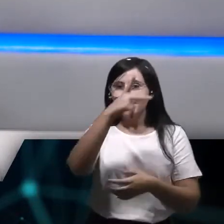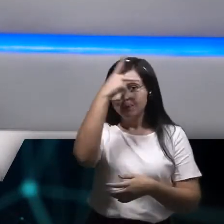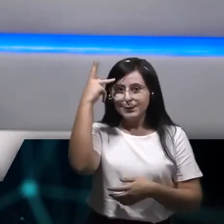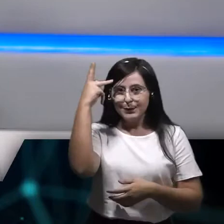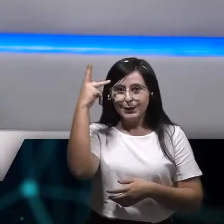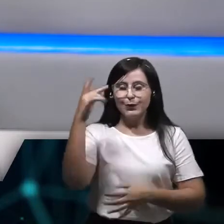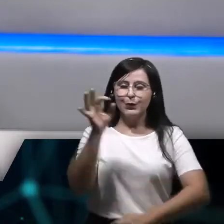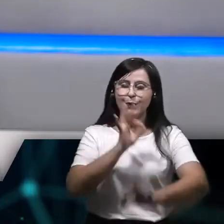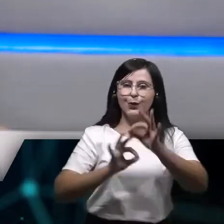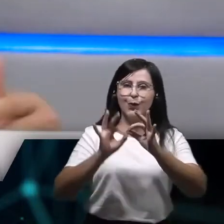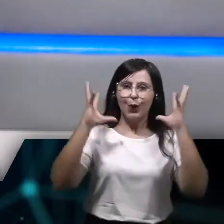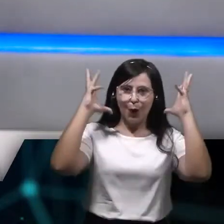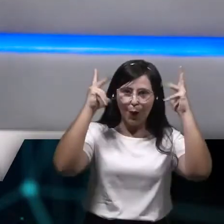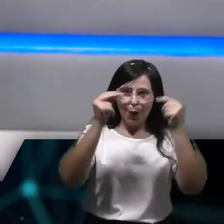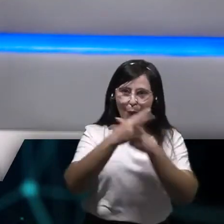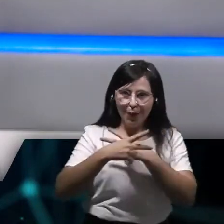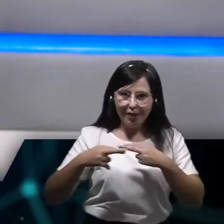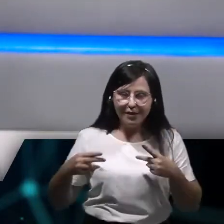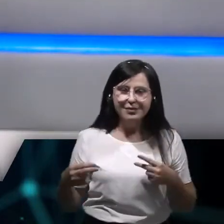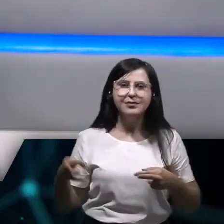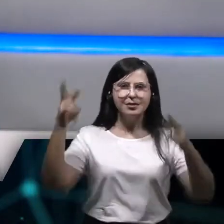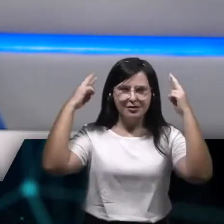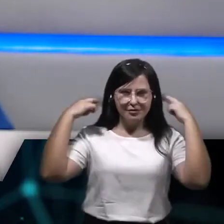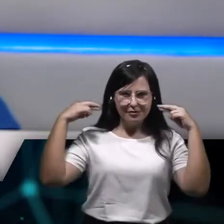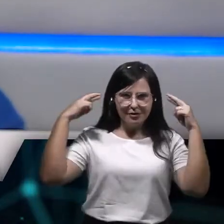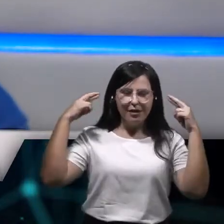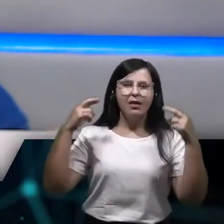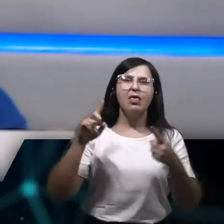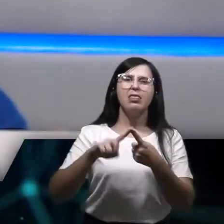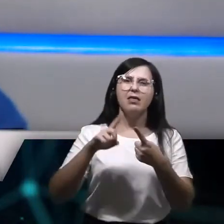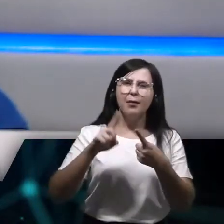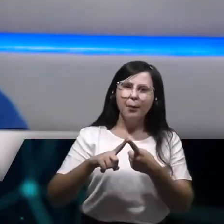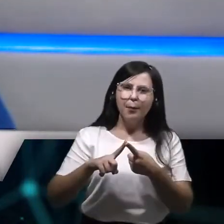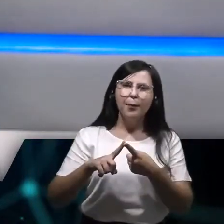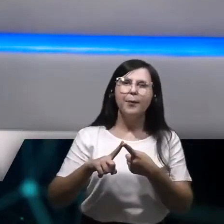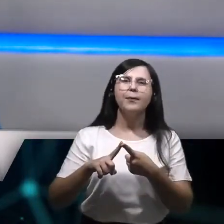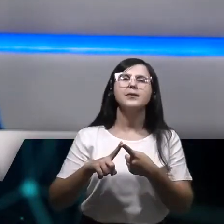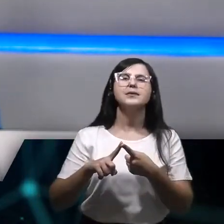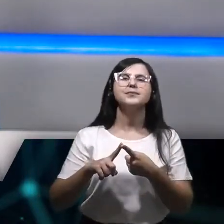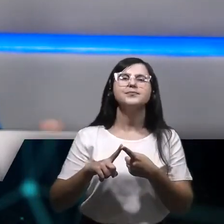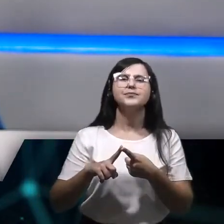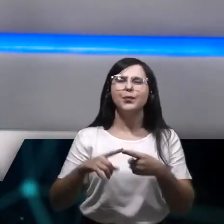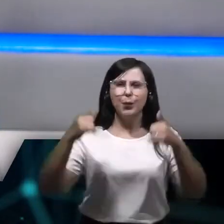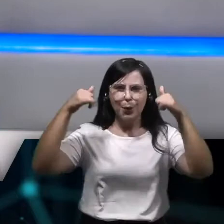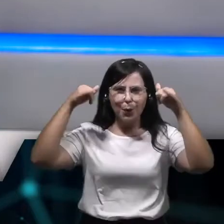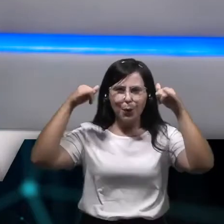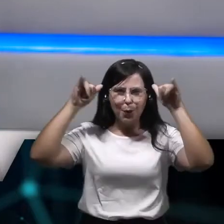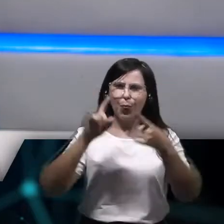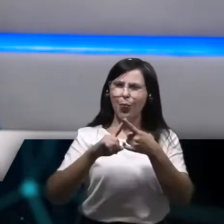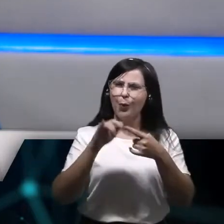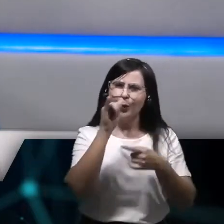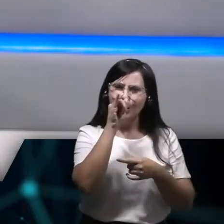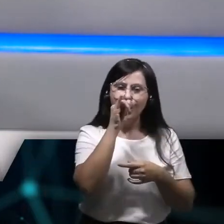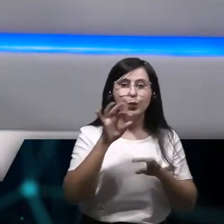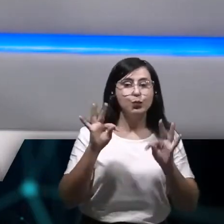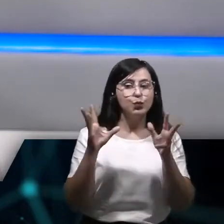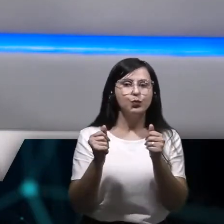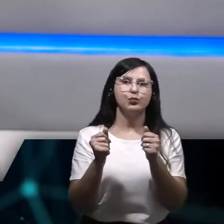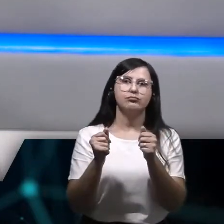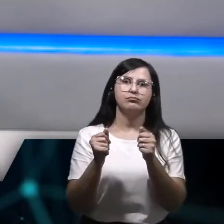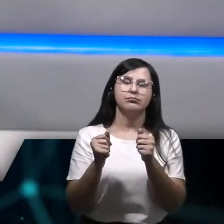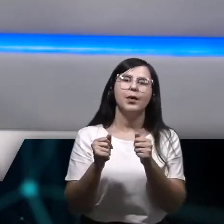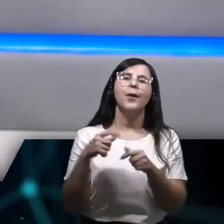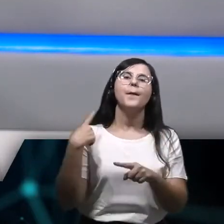os caprinocultores, também os criadores de ovino, que é muito importante para a